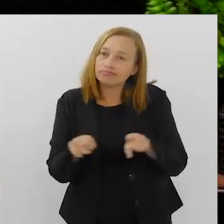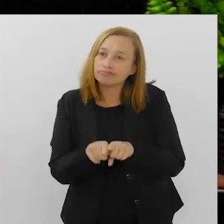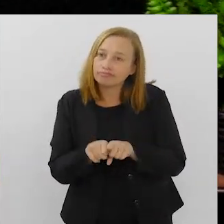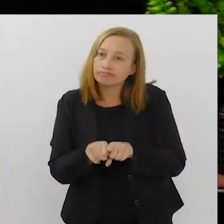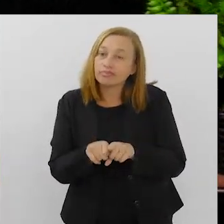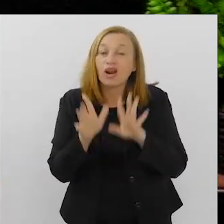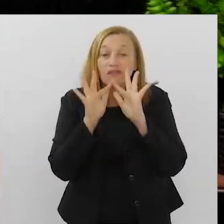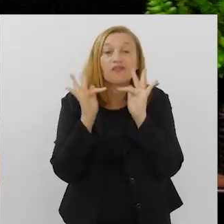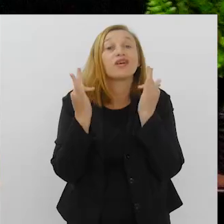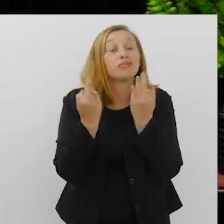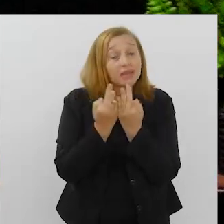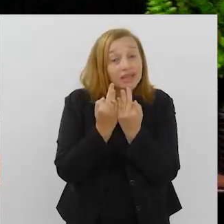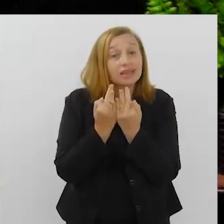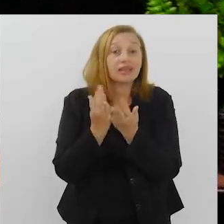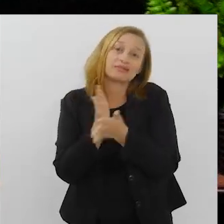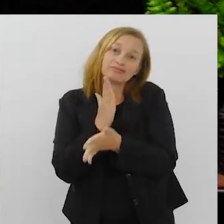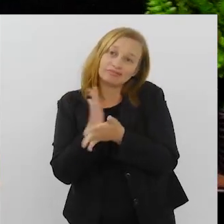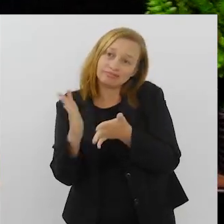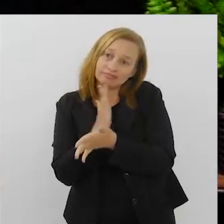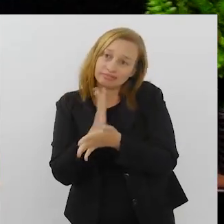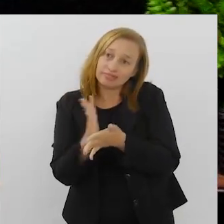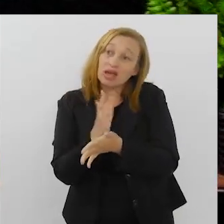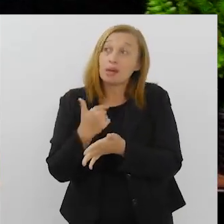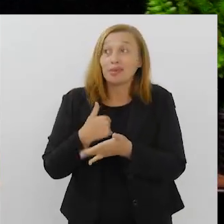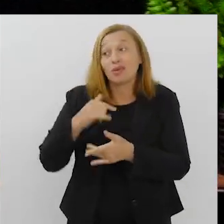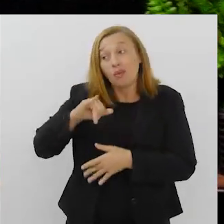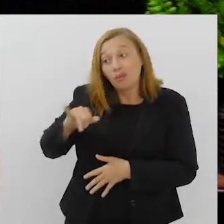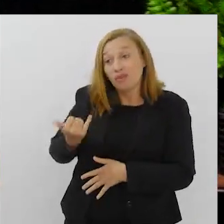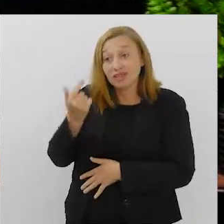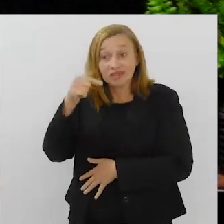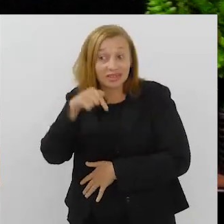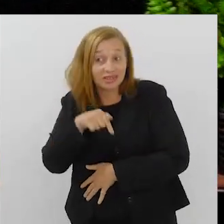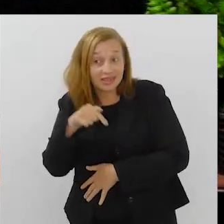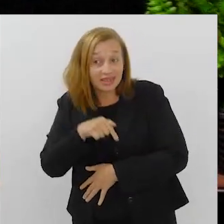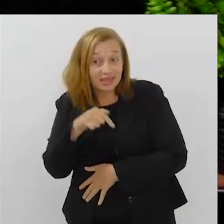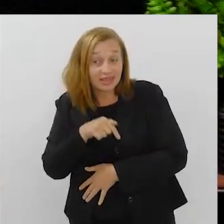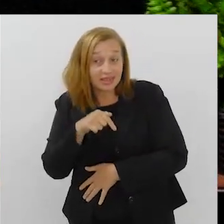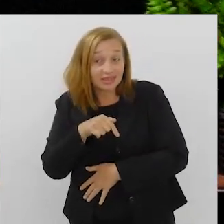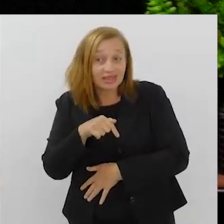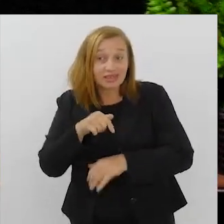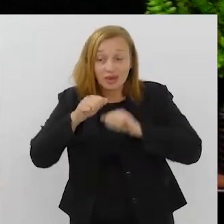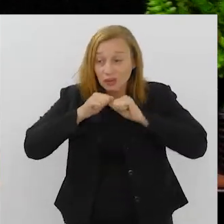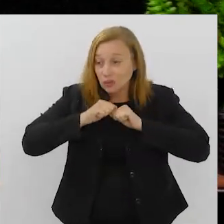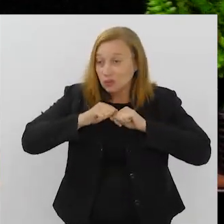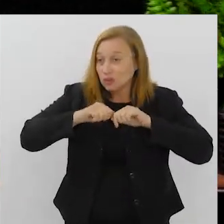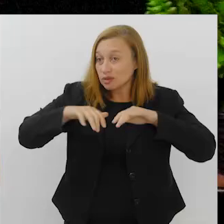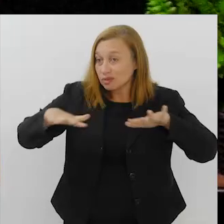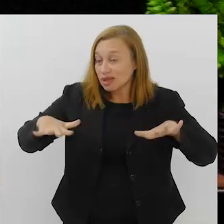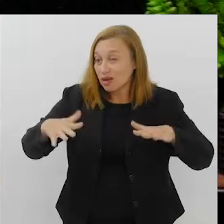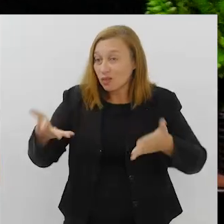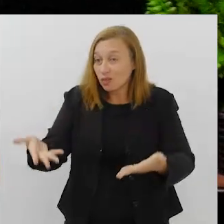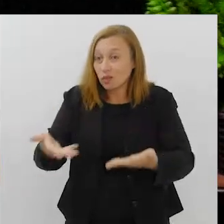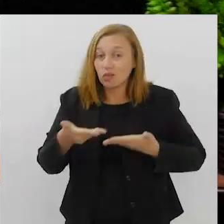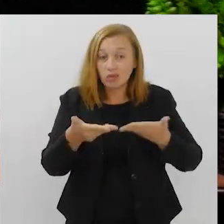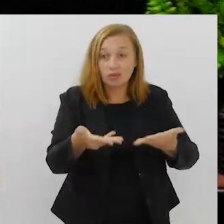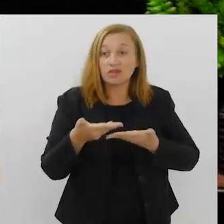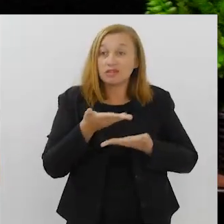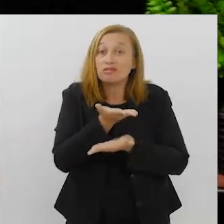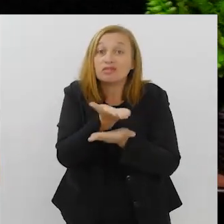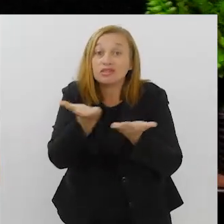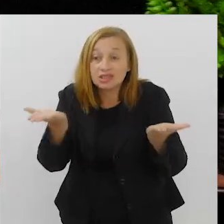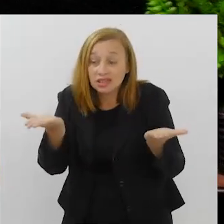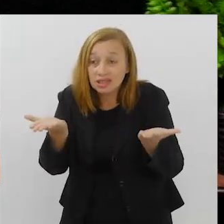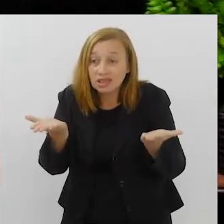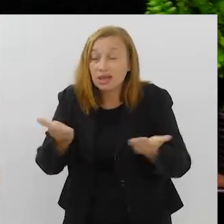trabalha também com as famílias, muitas das vezes, né? Mas eu aproveito aqui para estender esse convite a todas